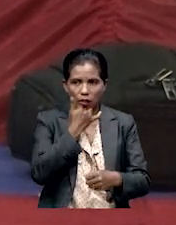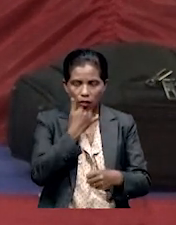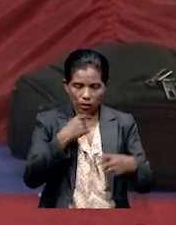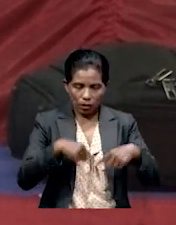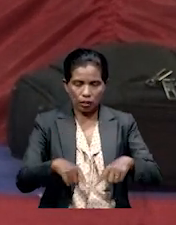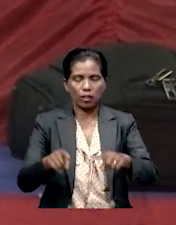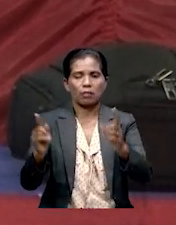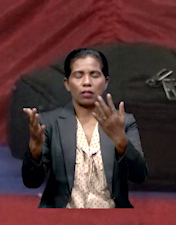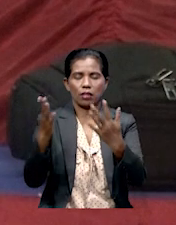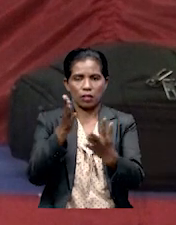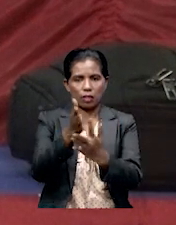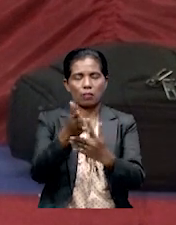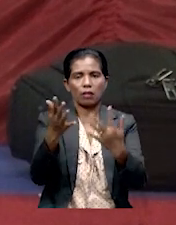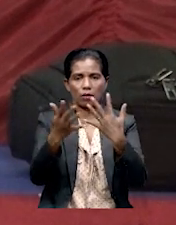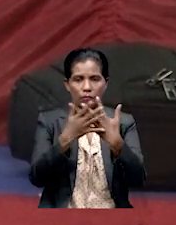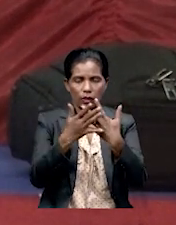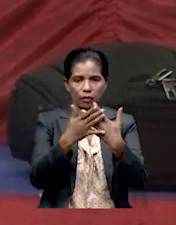kamu.